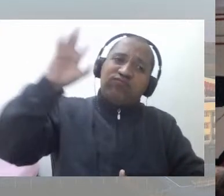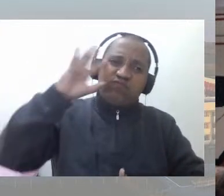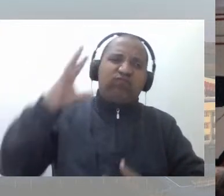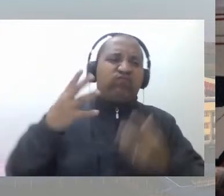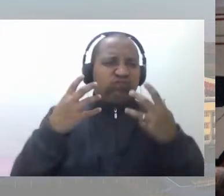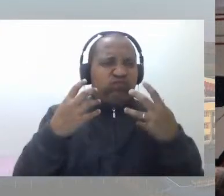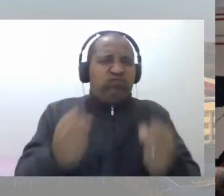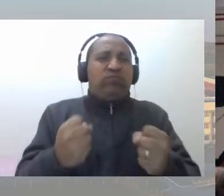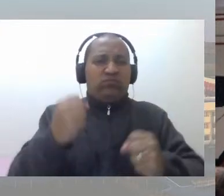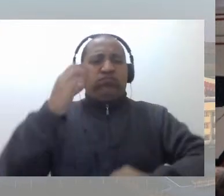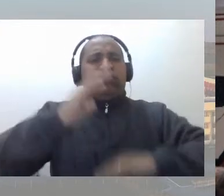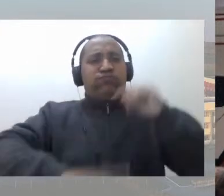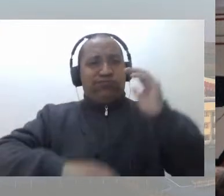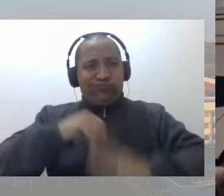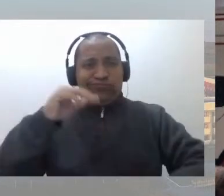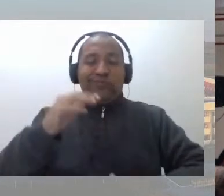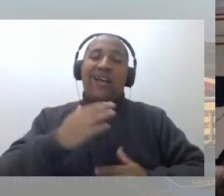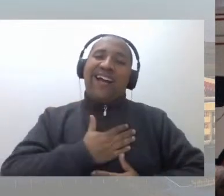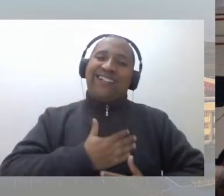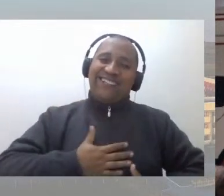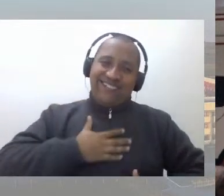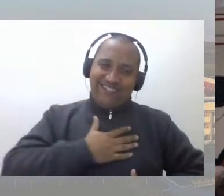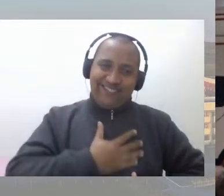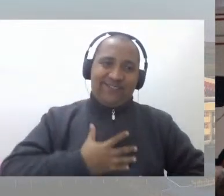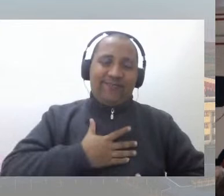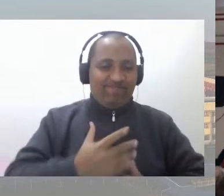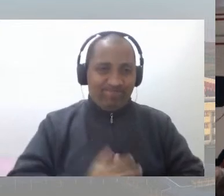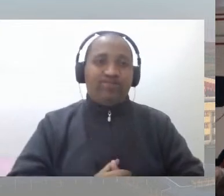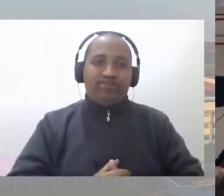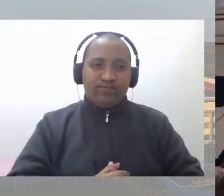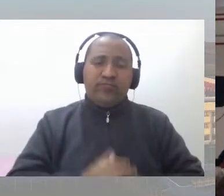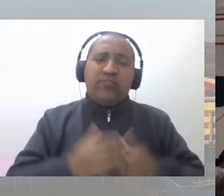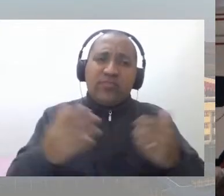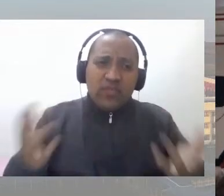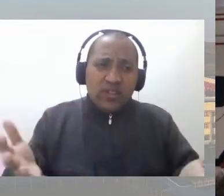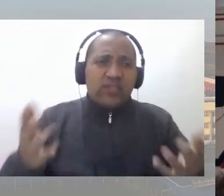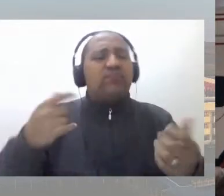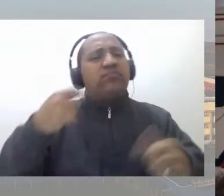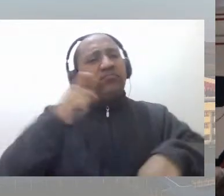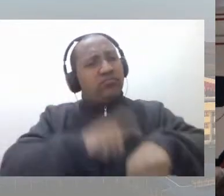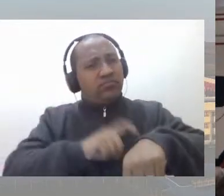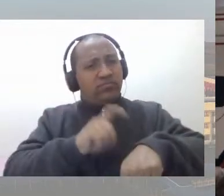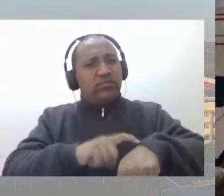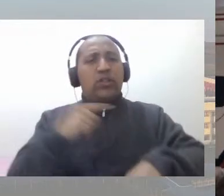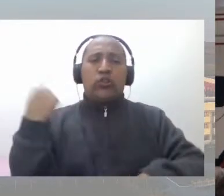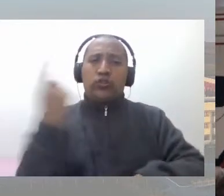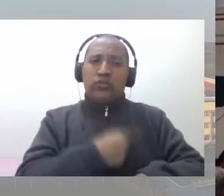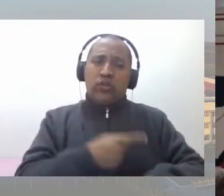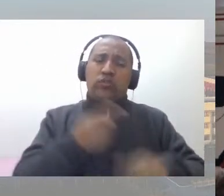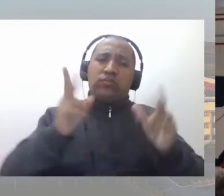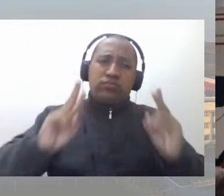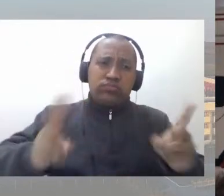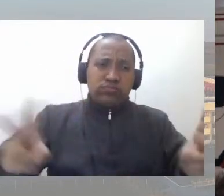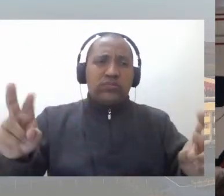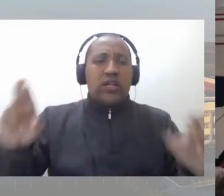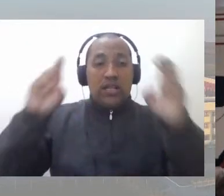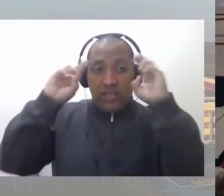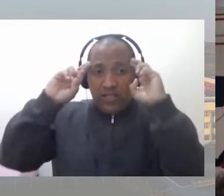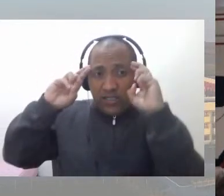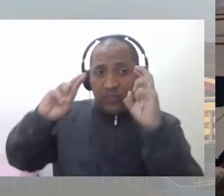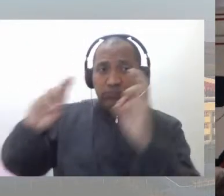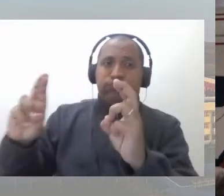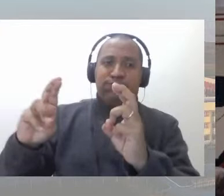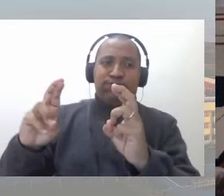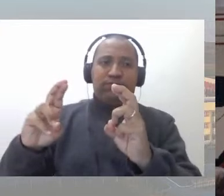que se constrói é um momento de satisfação. Que possamos, durante muito tempo, respeitar e continuar construindo